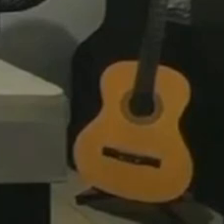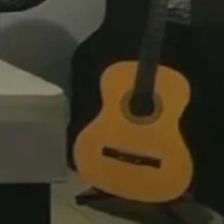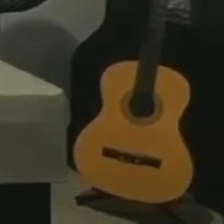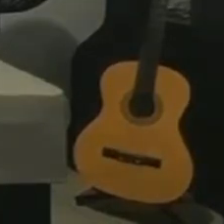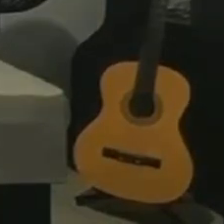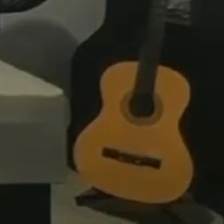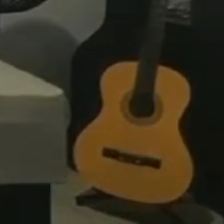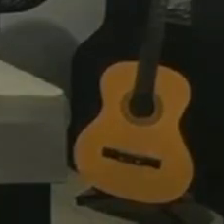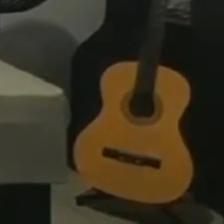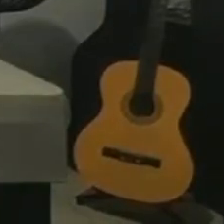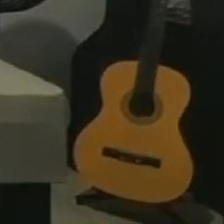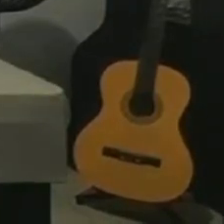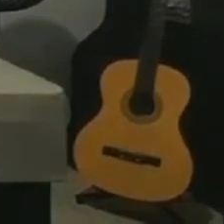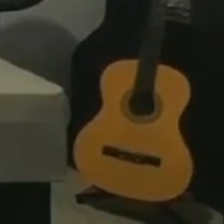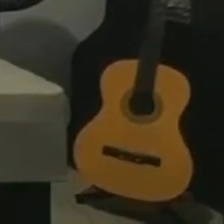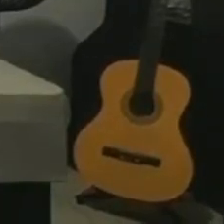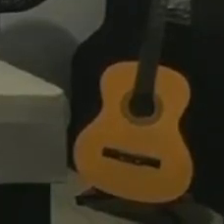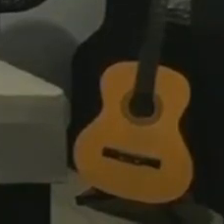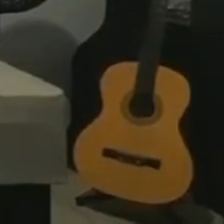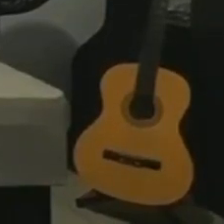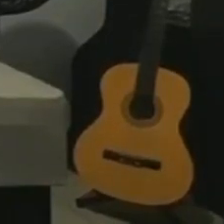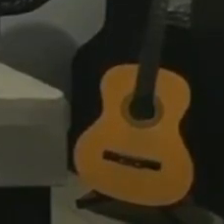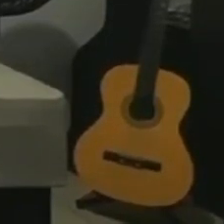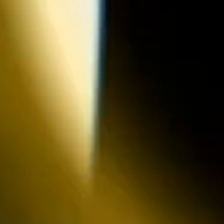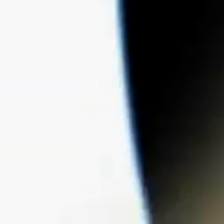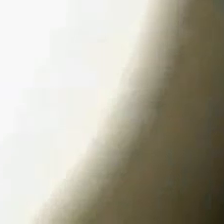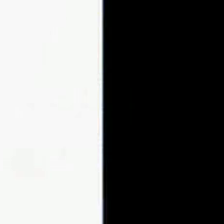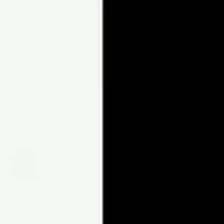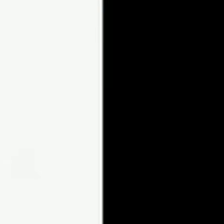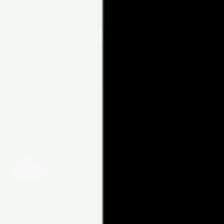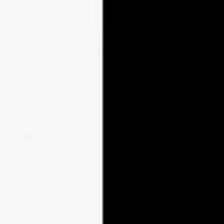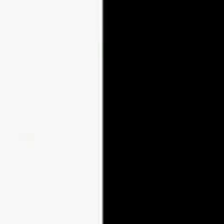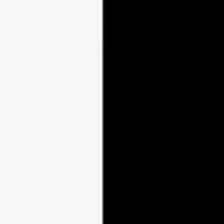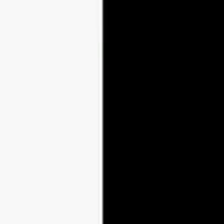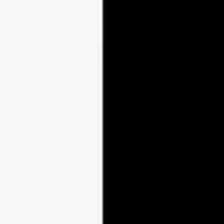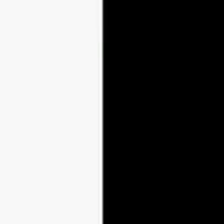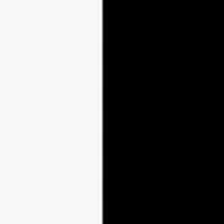convido vocês a jogarem e explorarem nosso jogo comigo